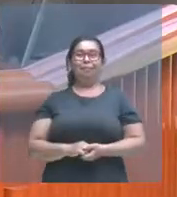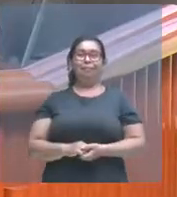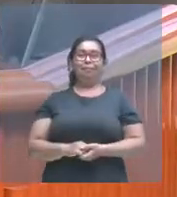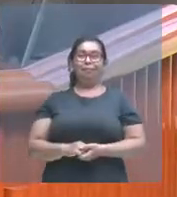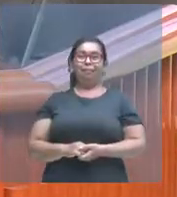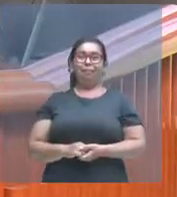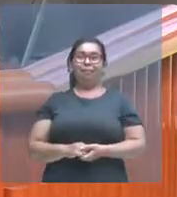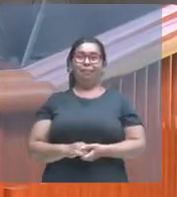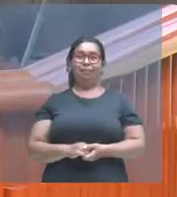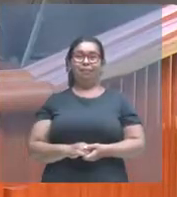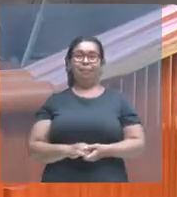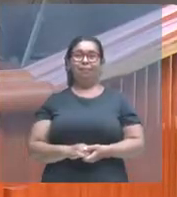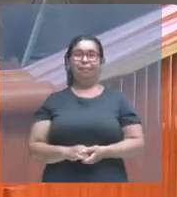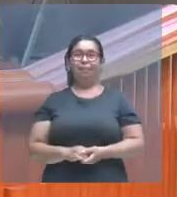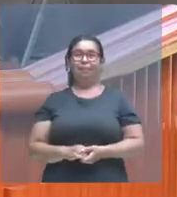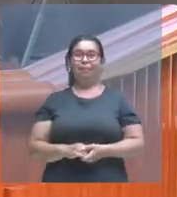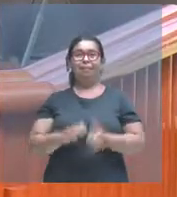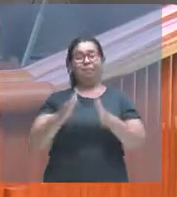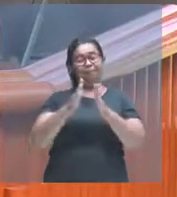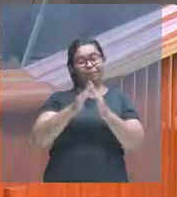Peço que me perdoem.